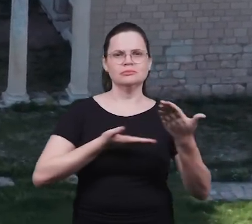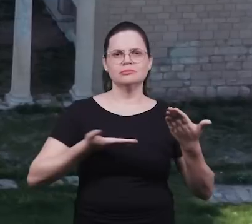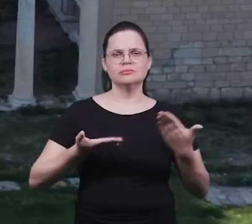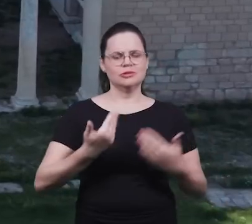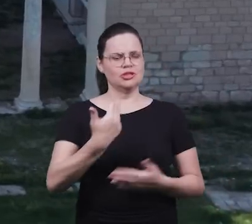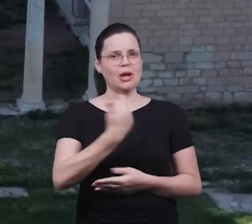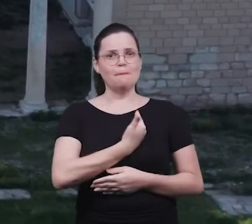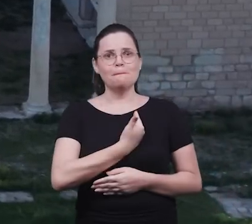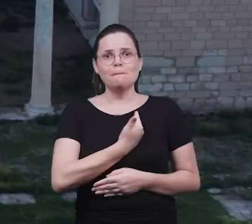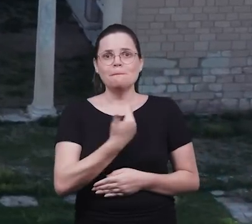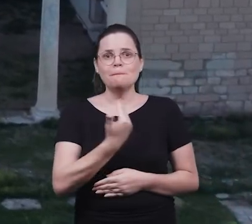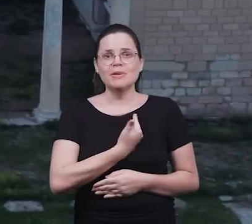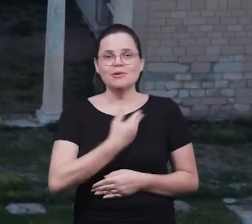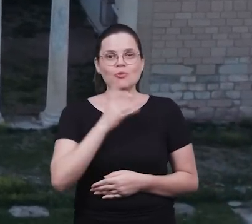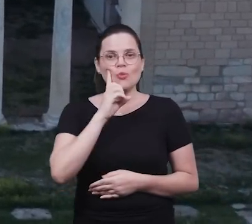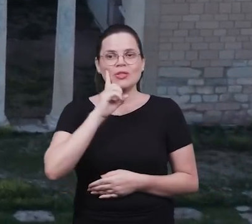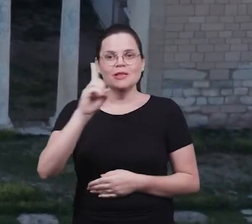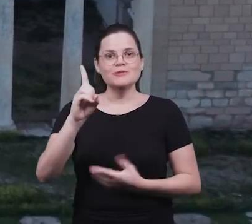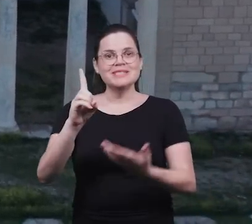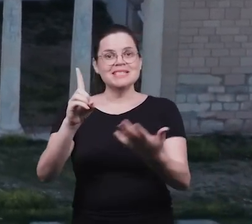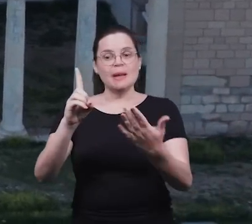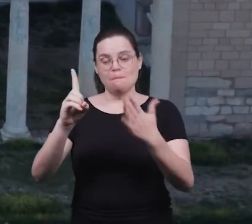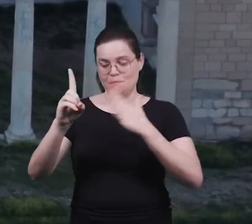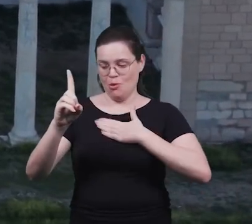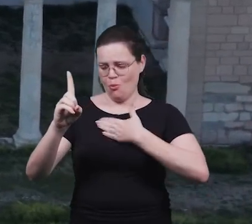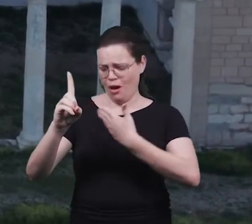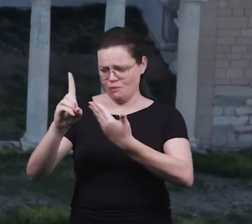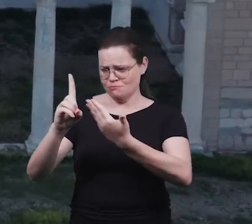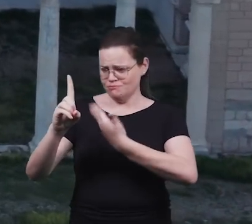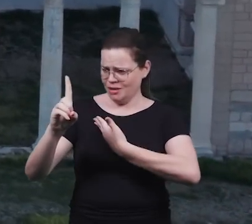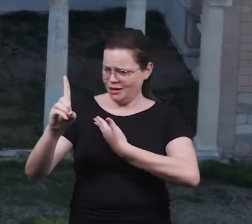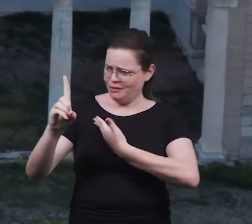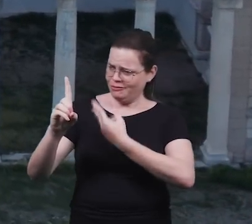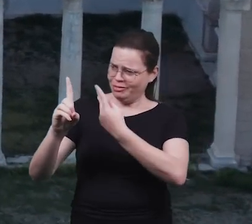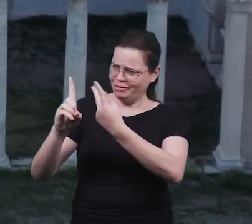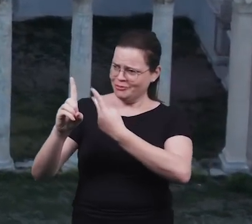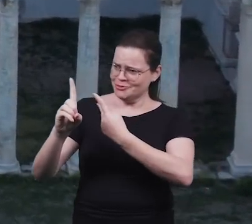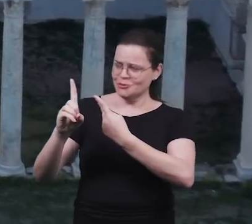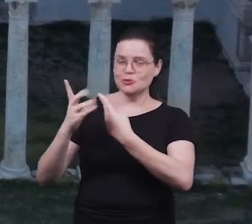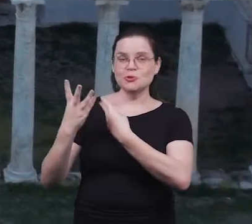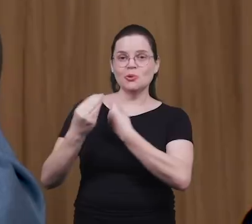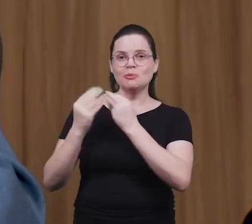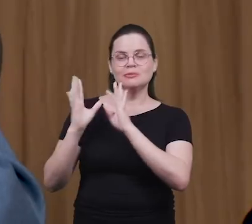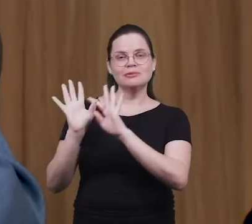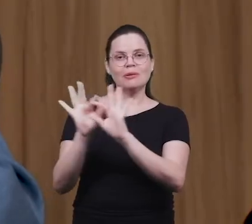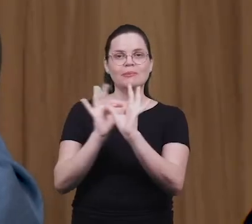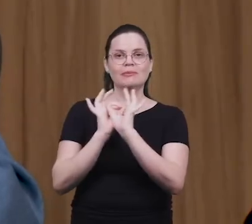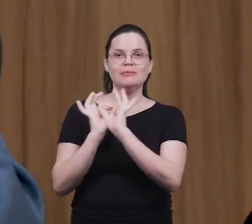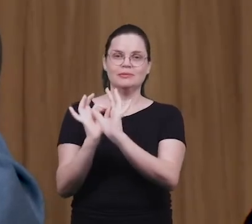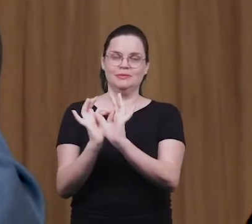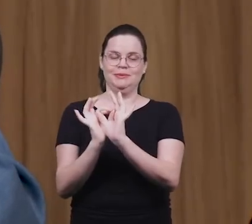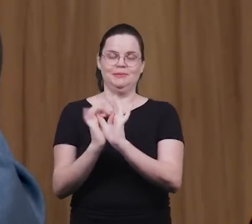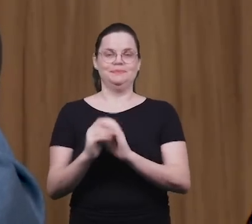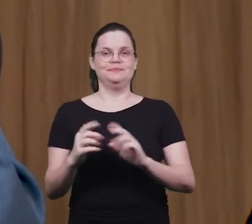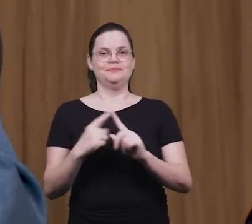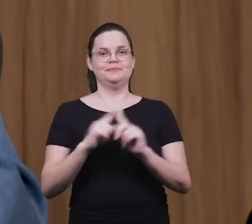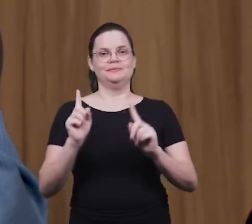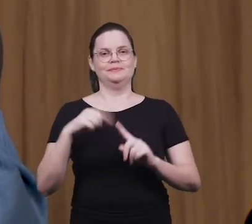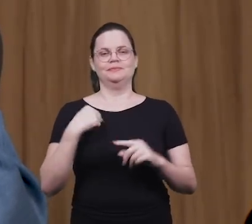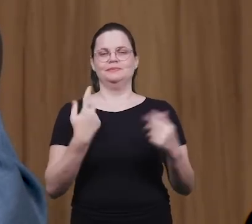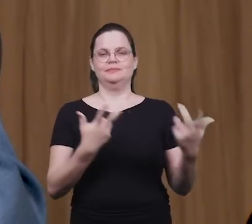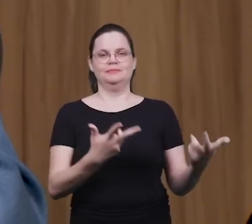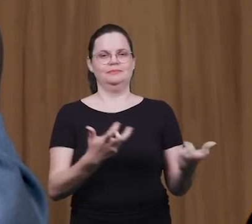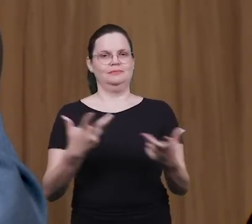estabelecido pela comunhão. O que se observa é que em todo o período